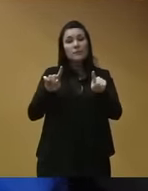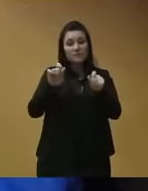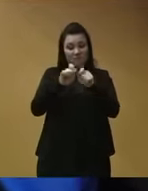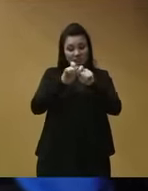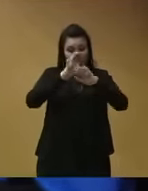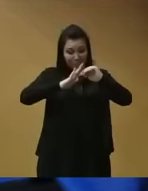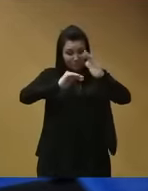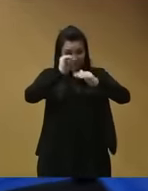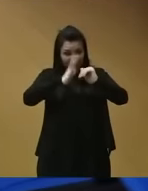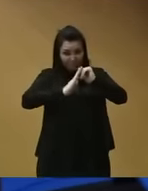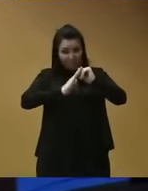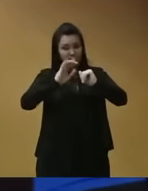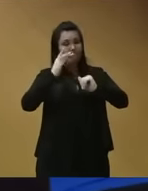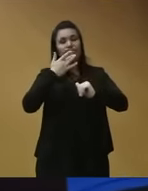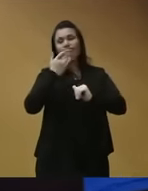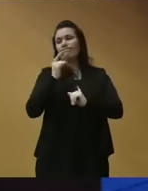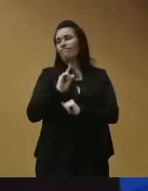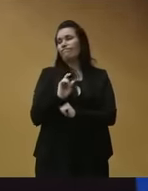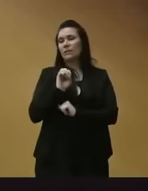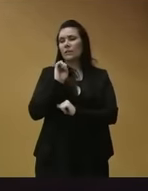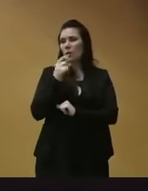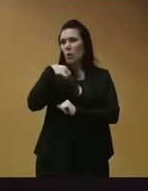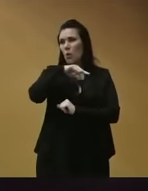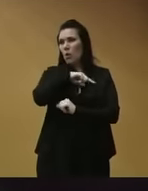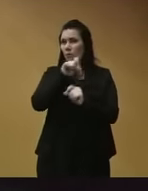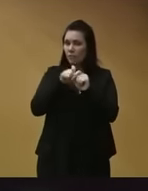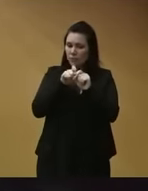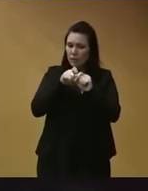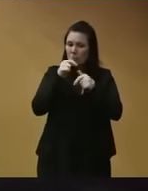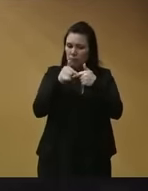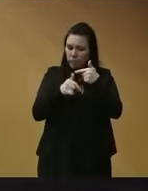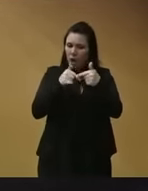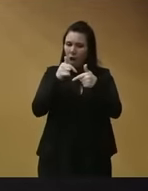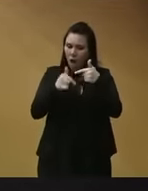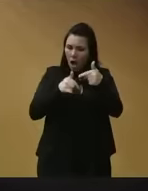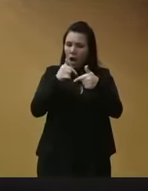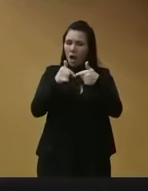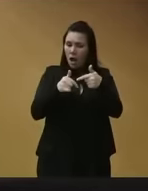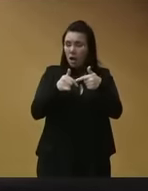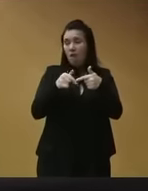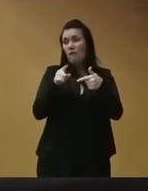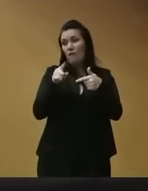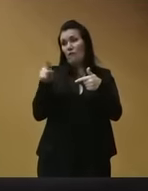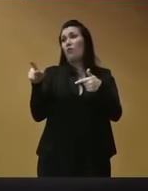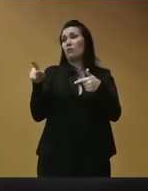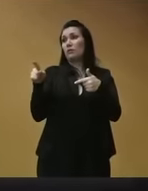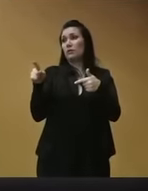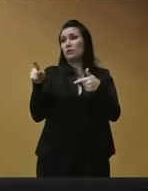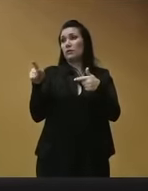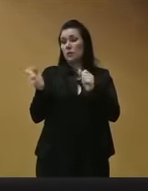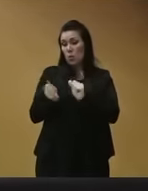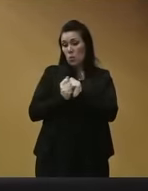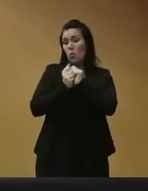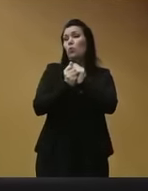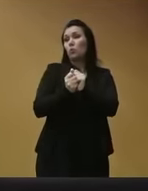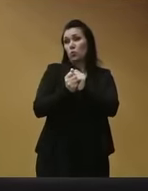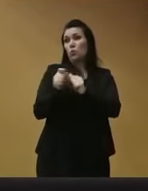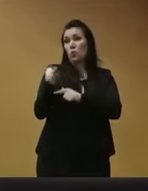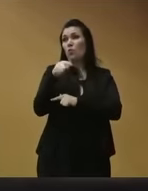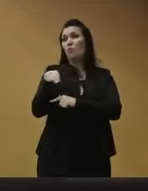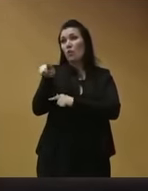Mas se nós fizermos o nosso trabalho bem feito, vocês, enquanto estiverem conosco, vocês